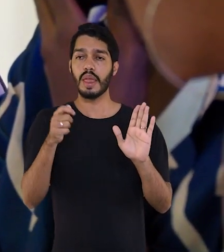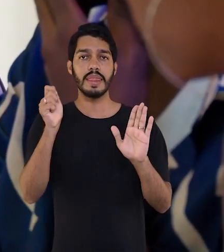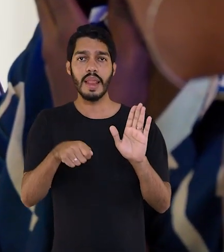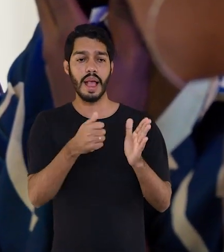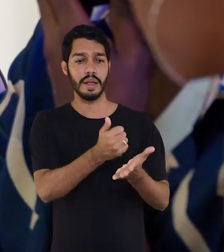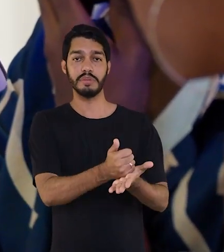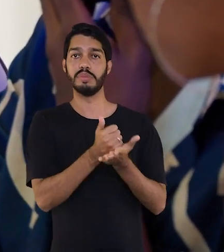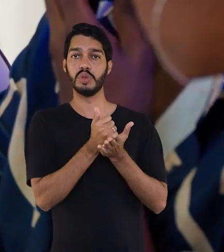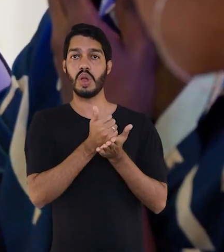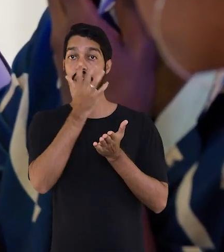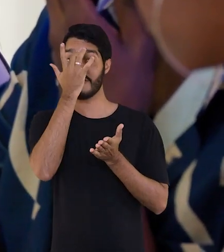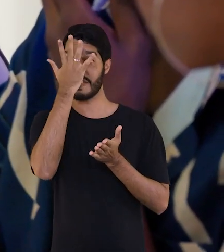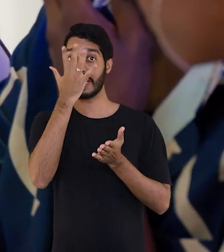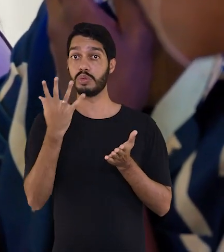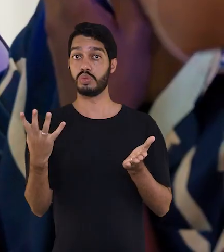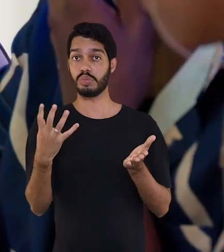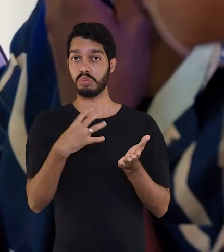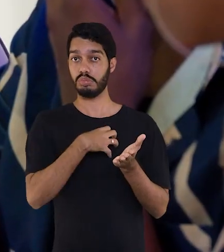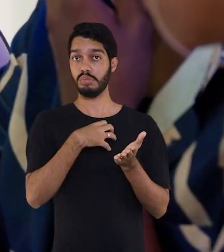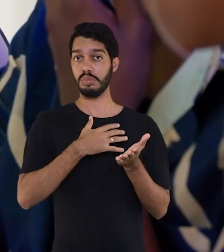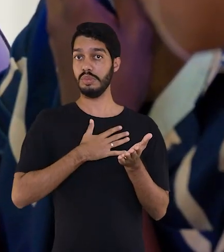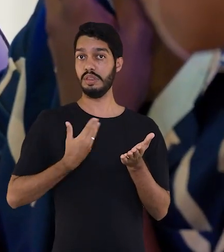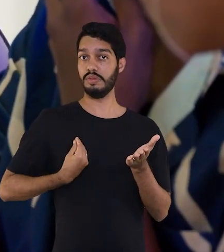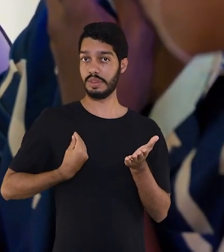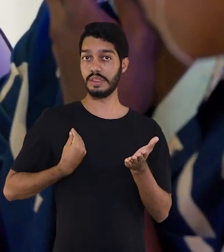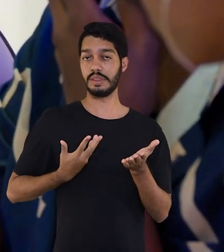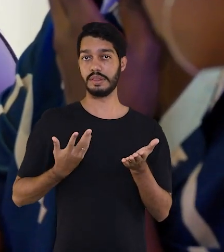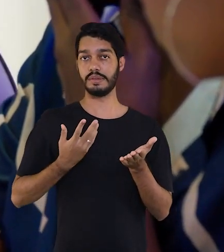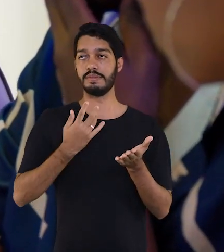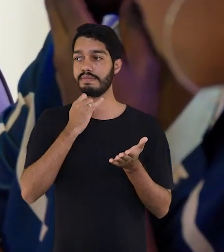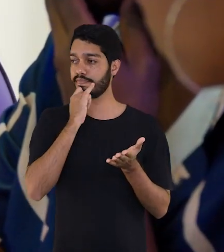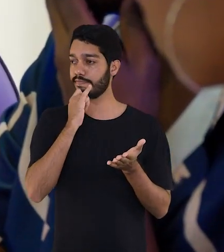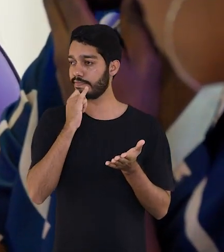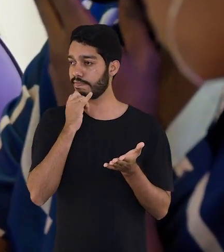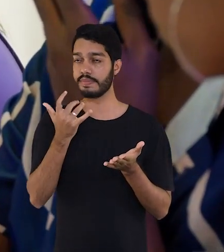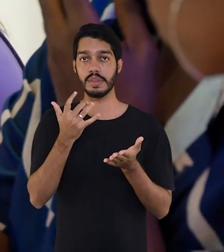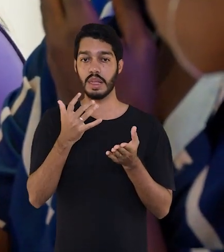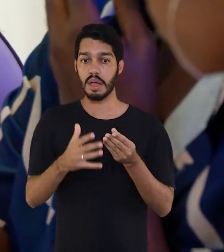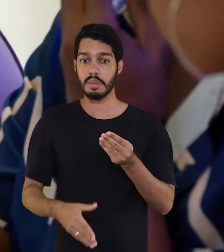seja um auxiliador, um facilitador, algo que